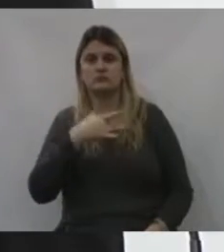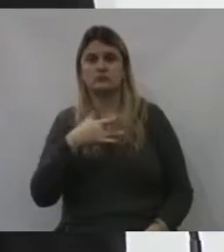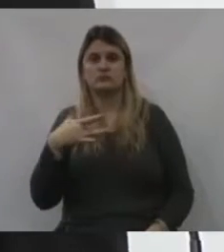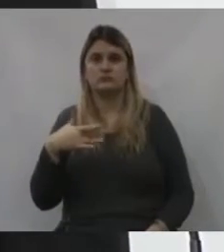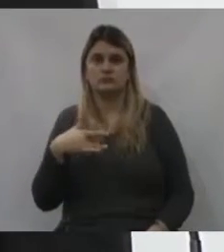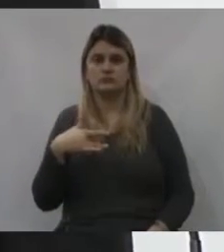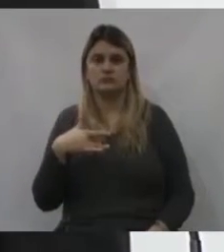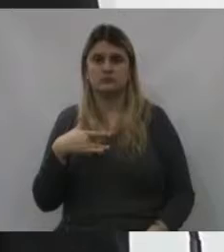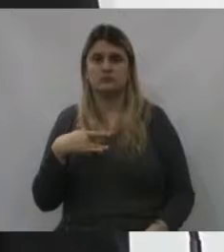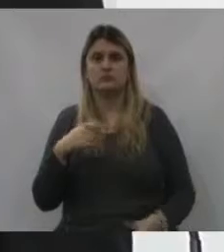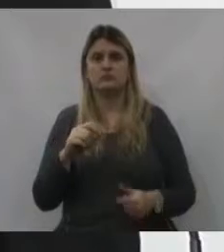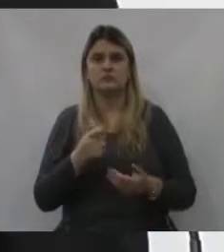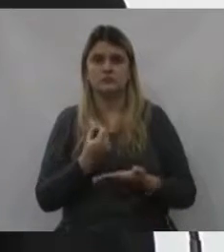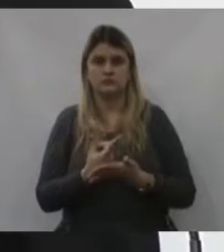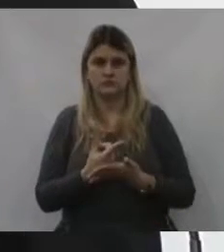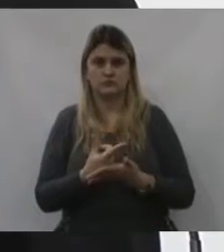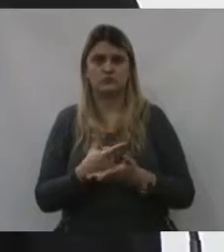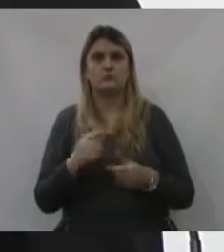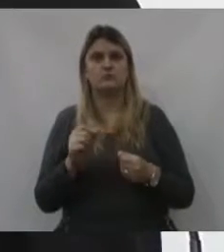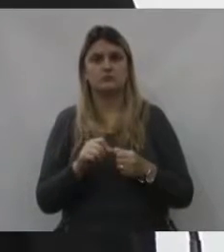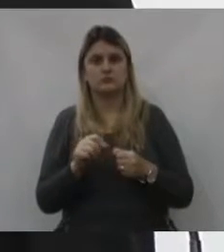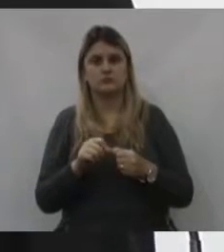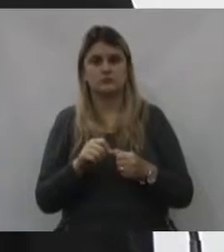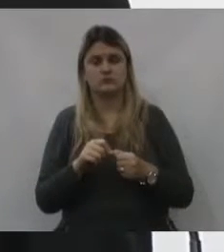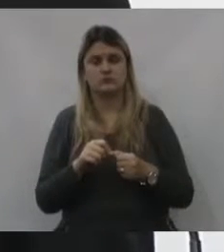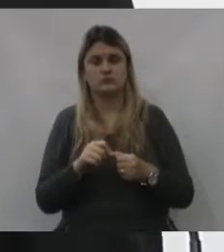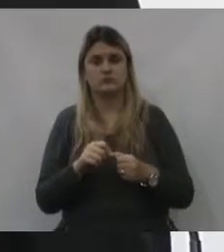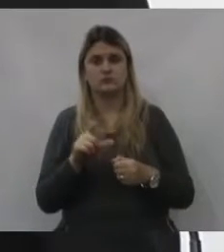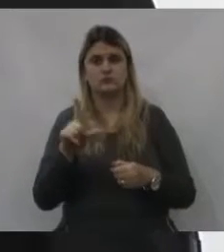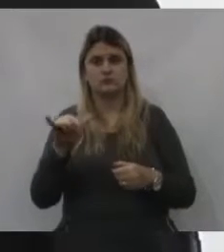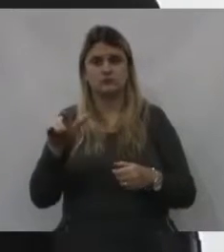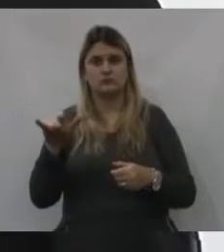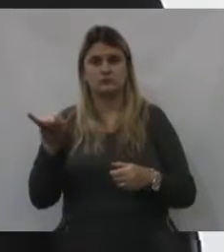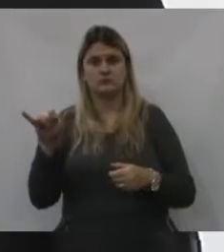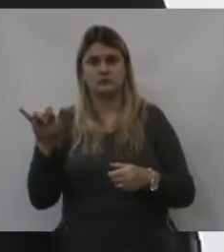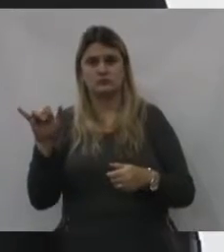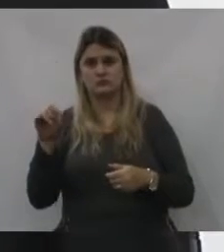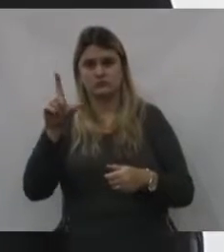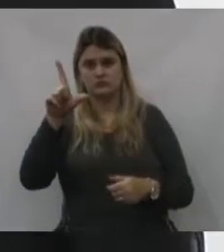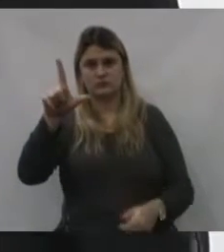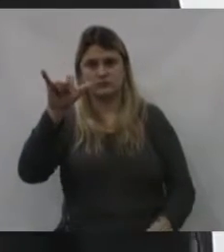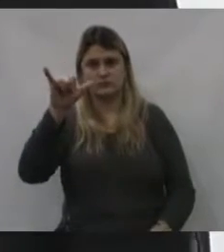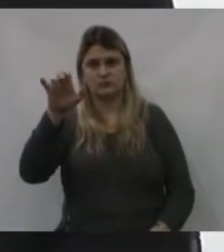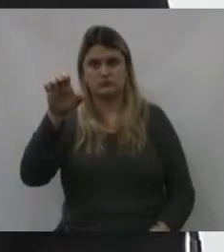foram para a saúde, que foi feito o empenho depois que foi colocado,